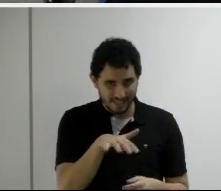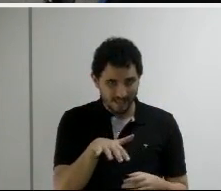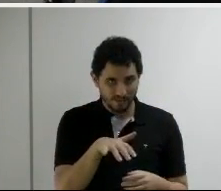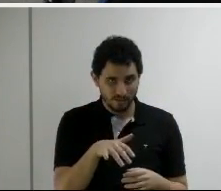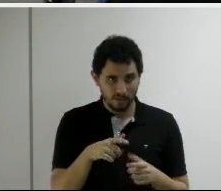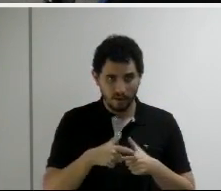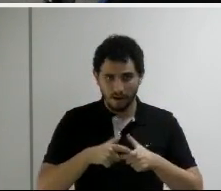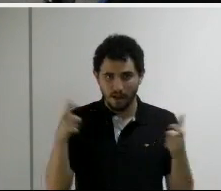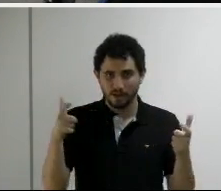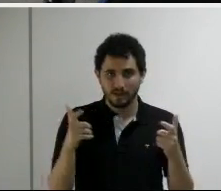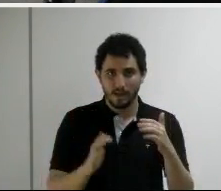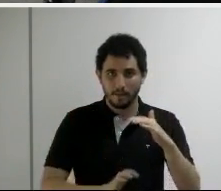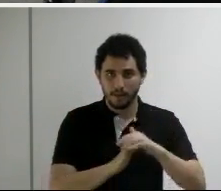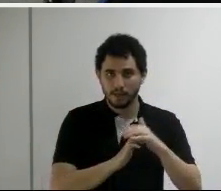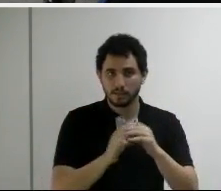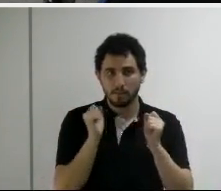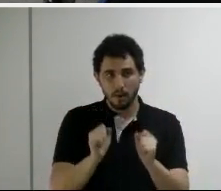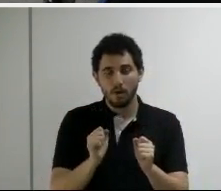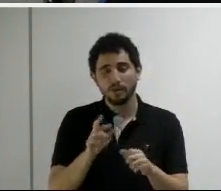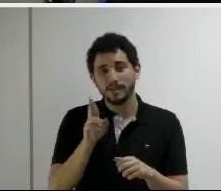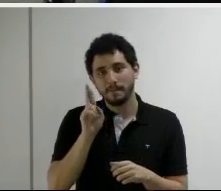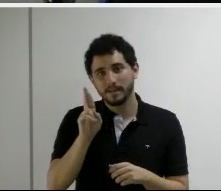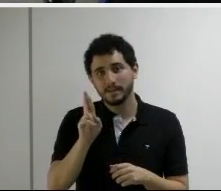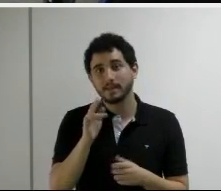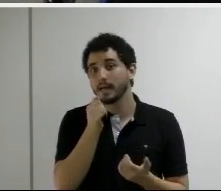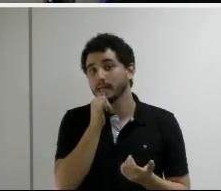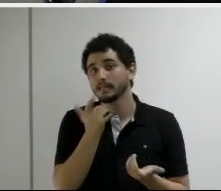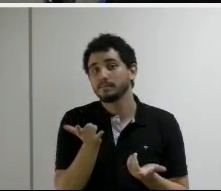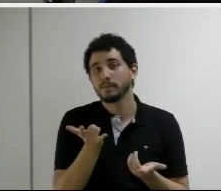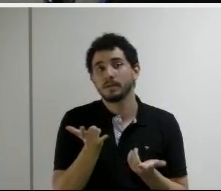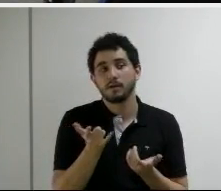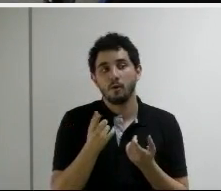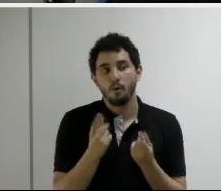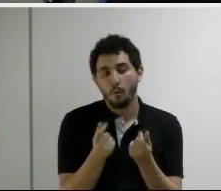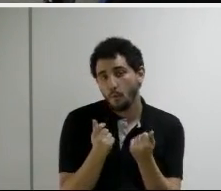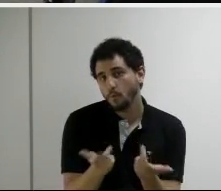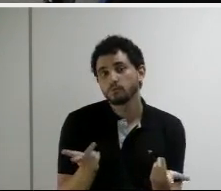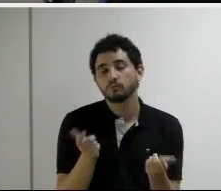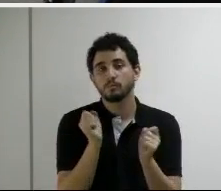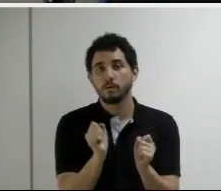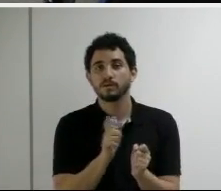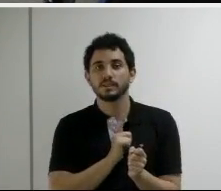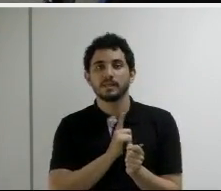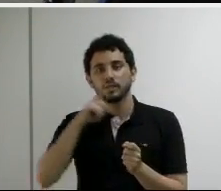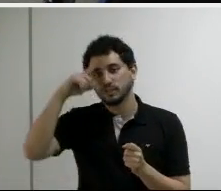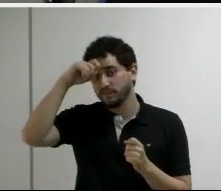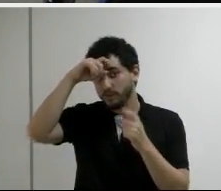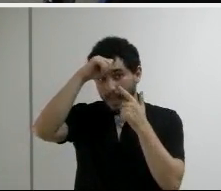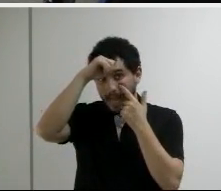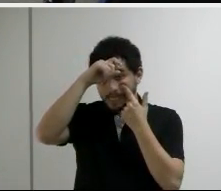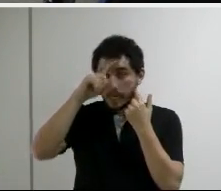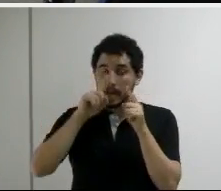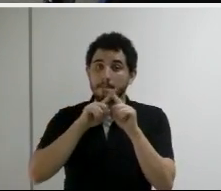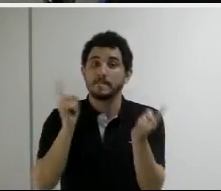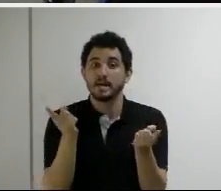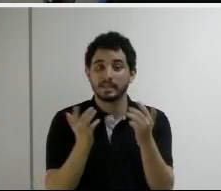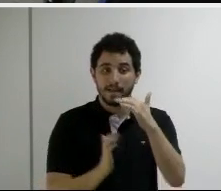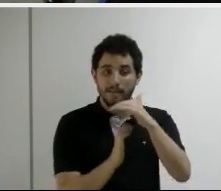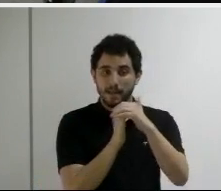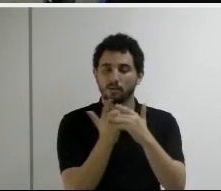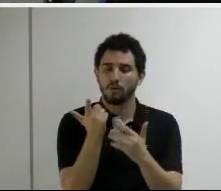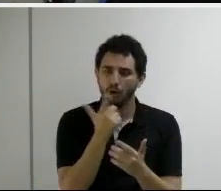de grandes empresas, pode representar custo, pode representar alguma dificuldade, mas isso, a empresa